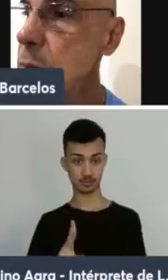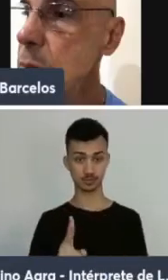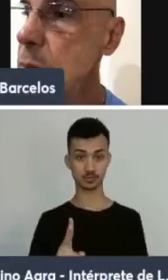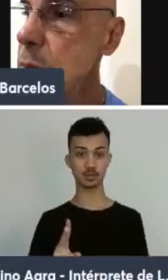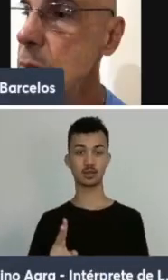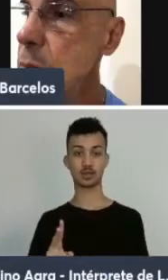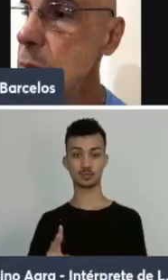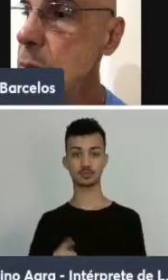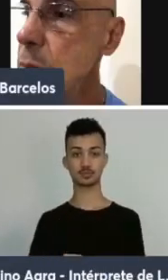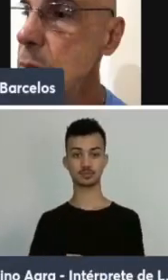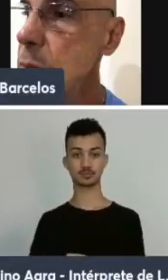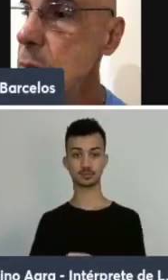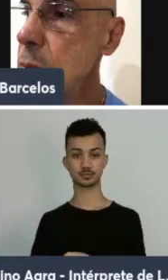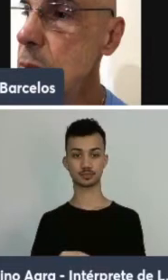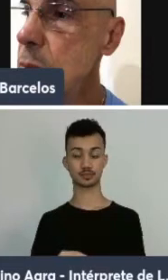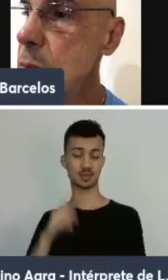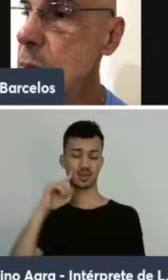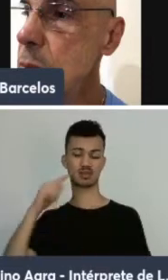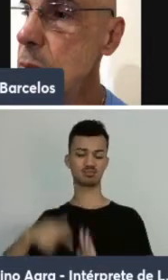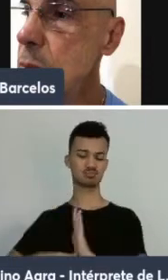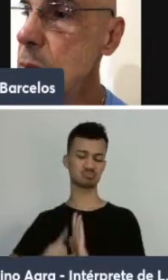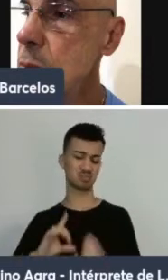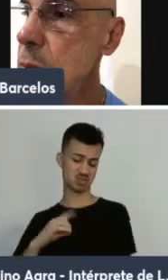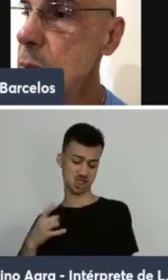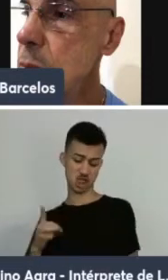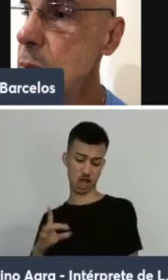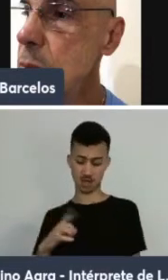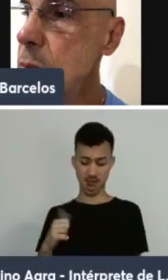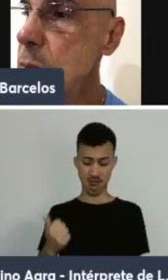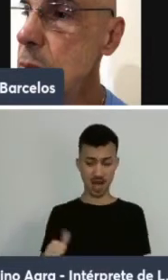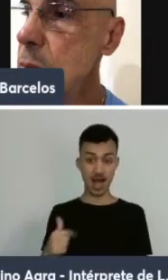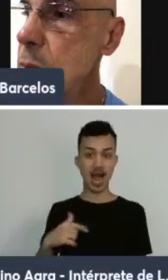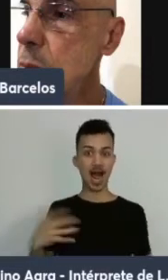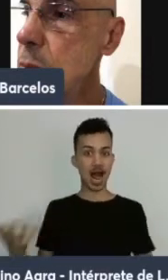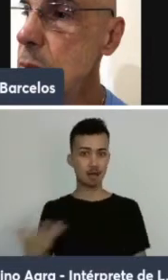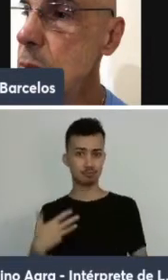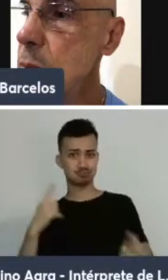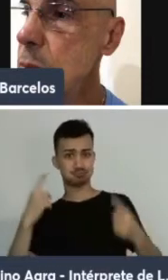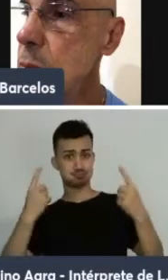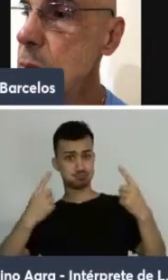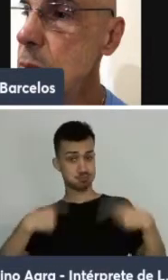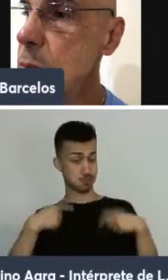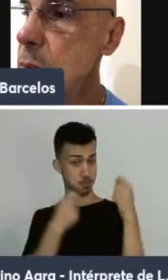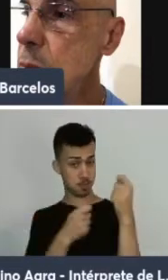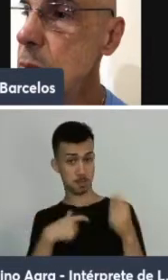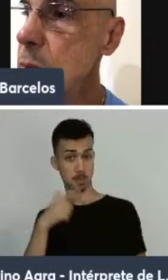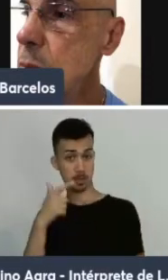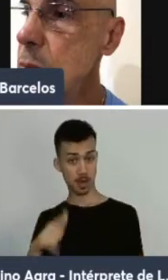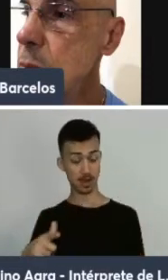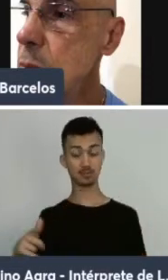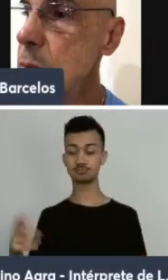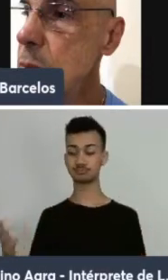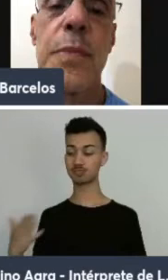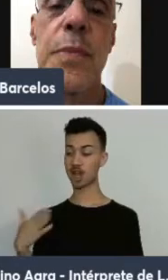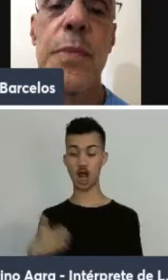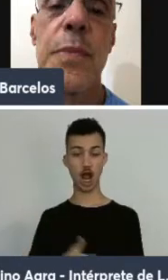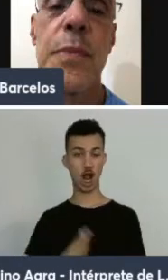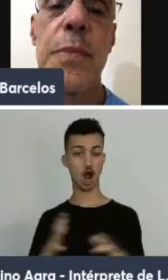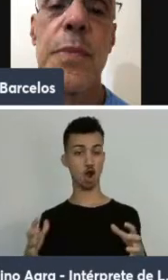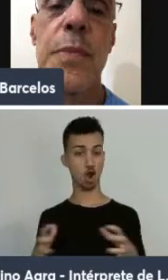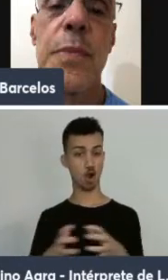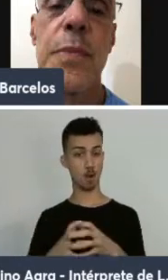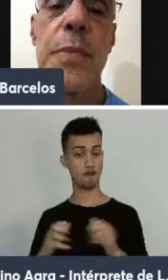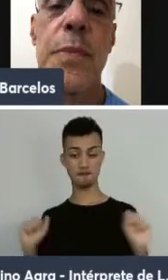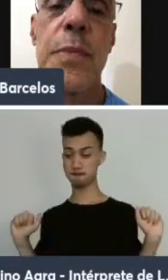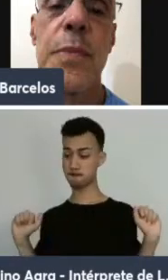Libelu, mas não era, né? Era só uma lésbica. Né? A gente foi num ato, isso foi a mudança da minha